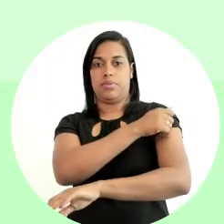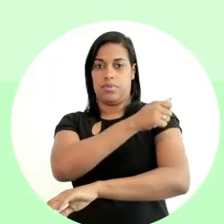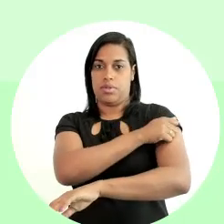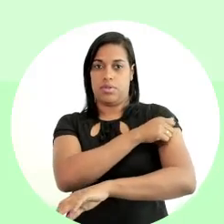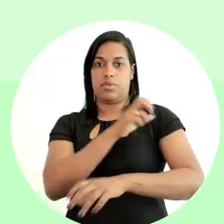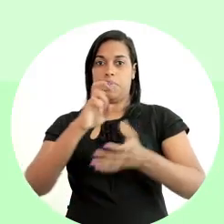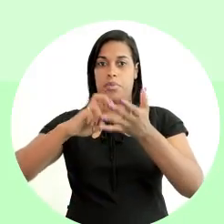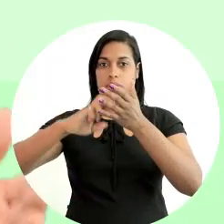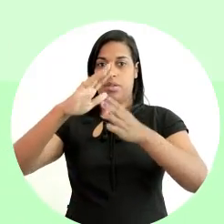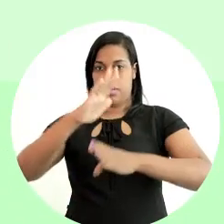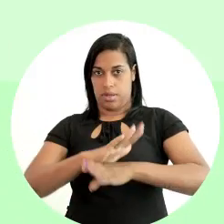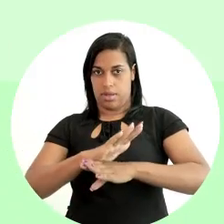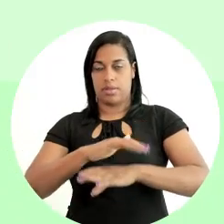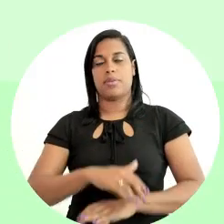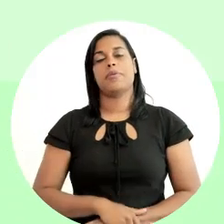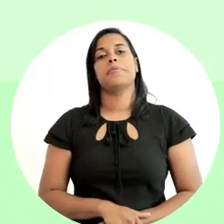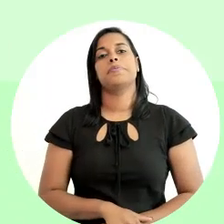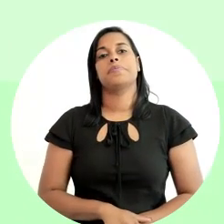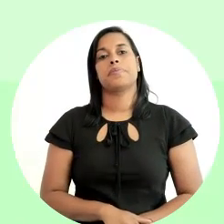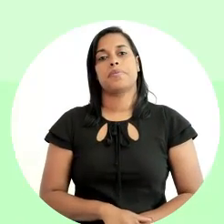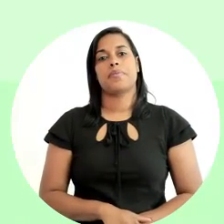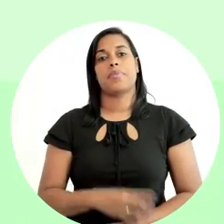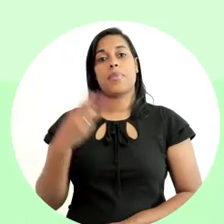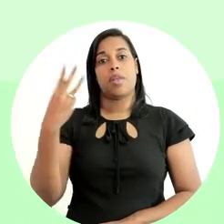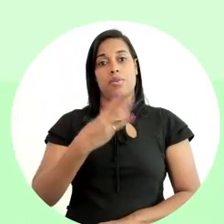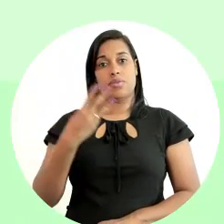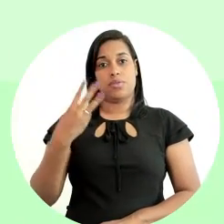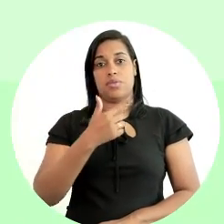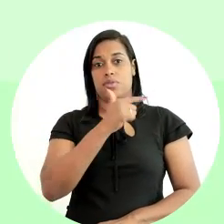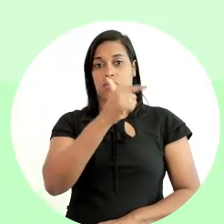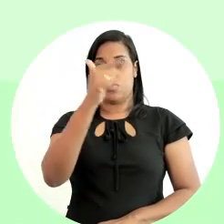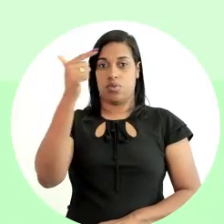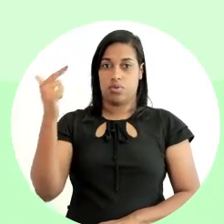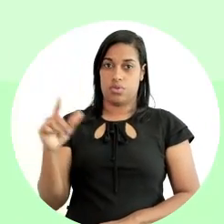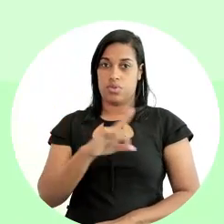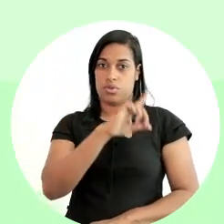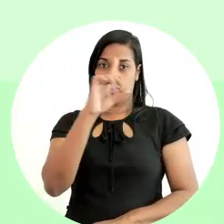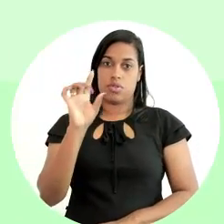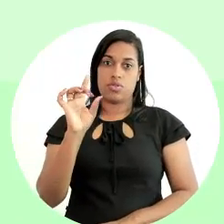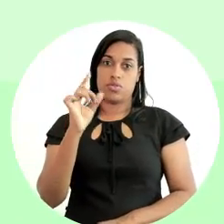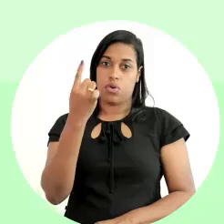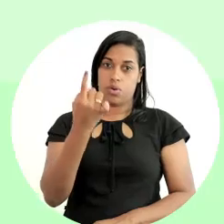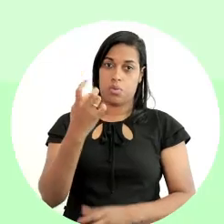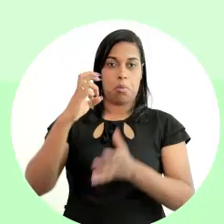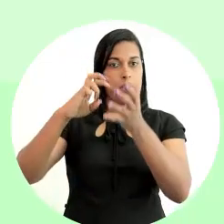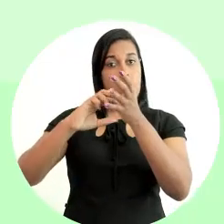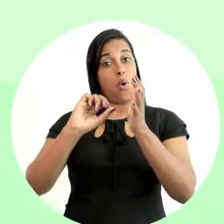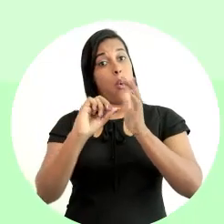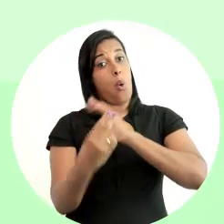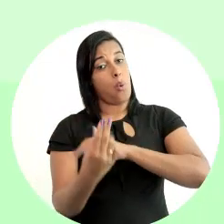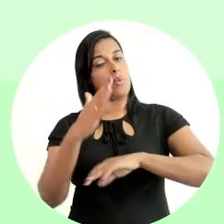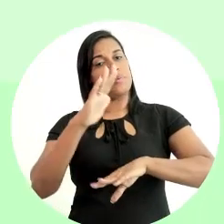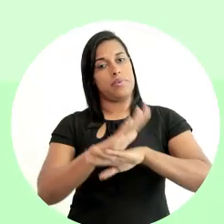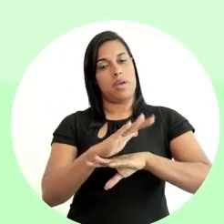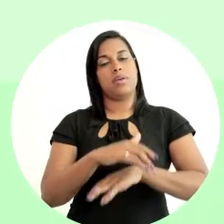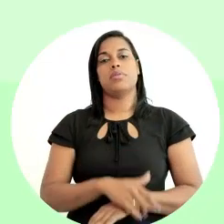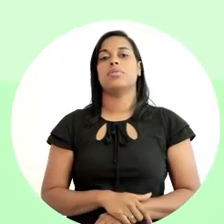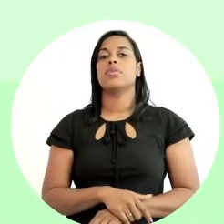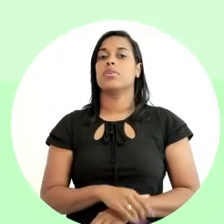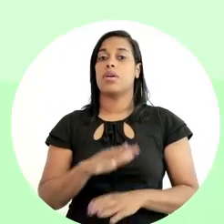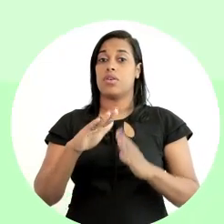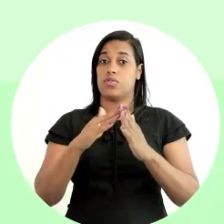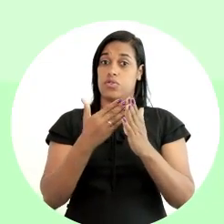estudantes no período da manhã e da tarde, e os 3 demais dias apenas em um dos expedientes,